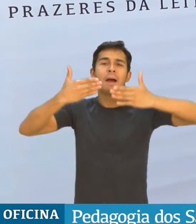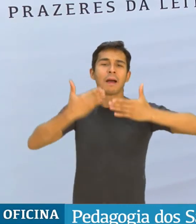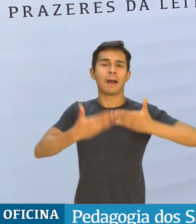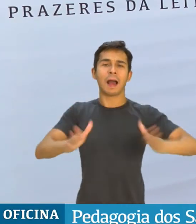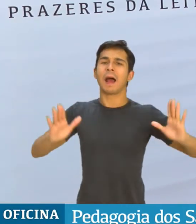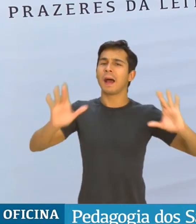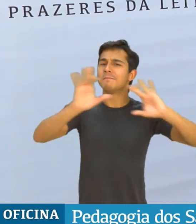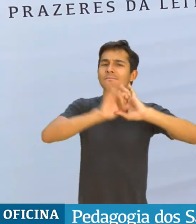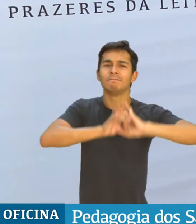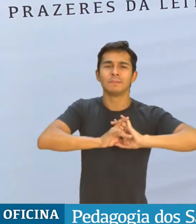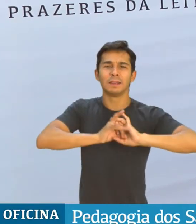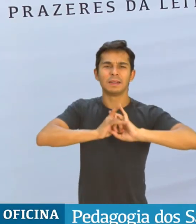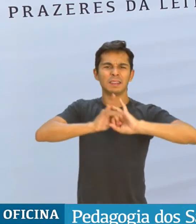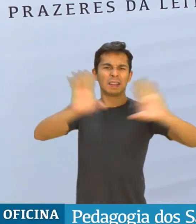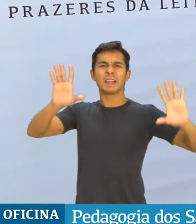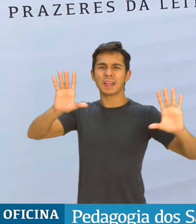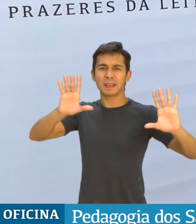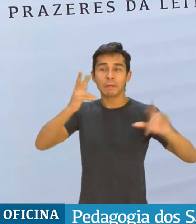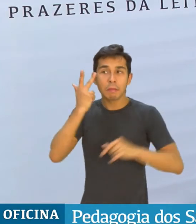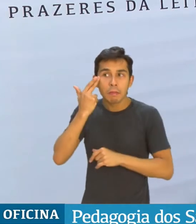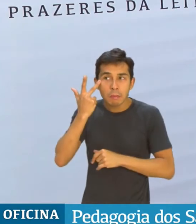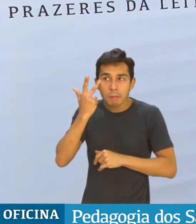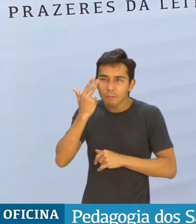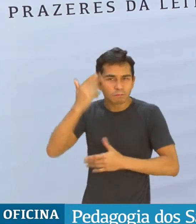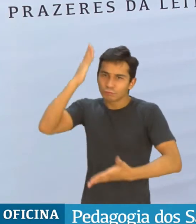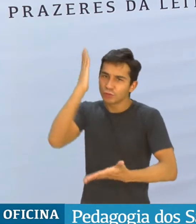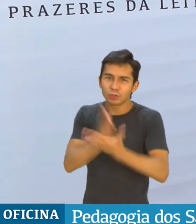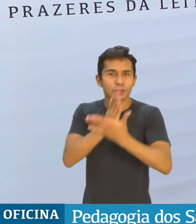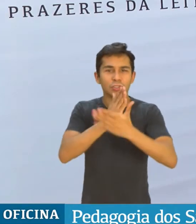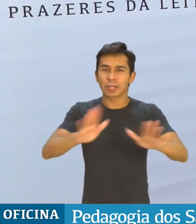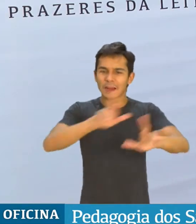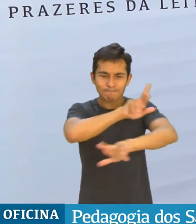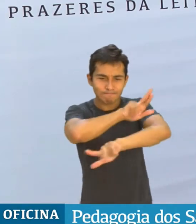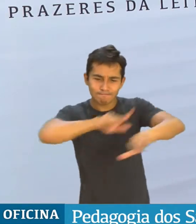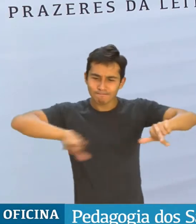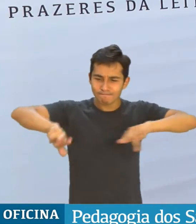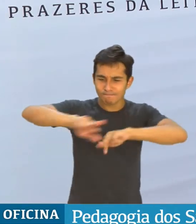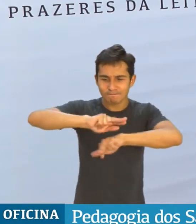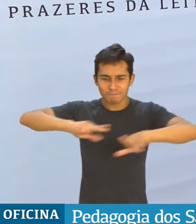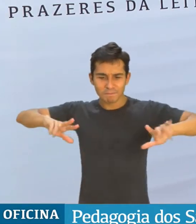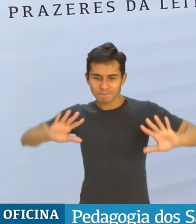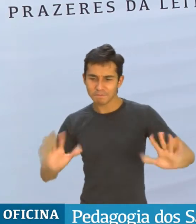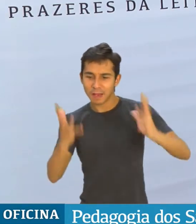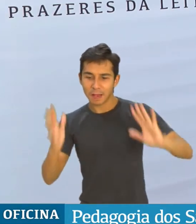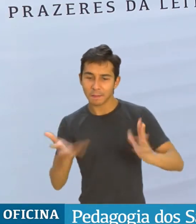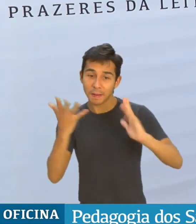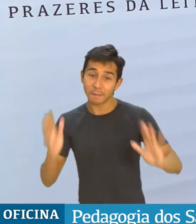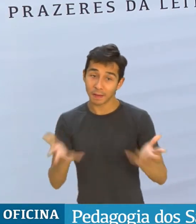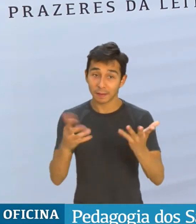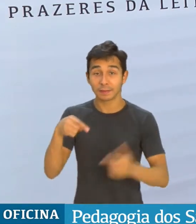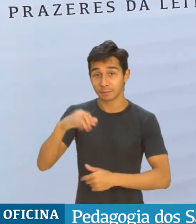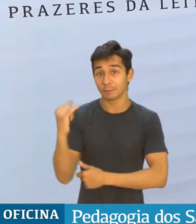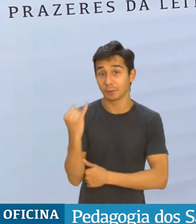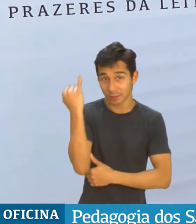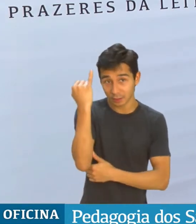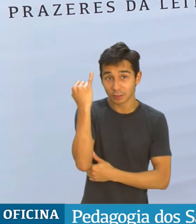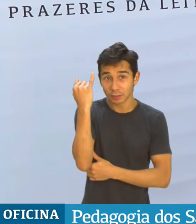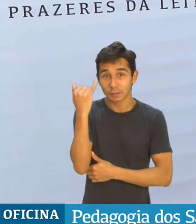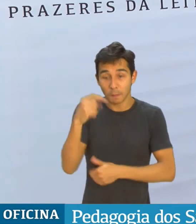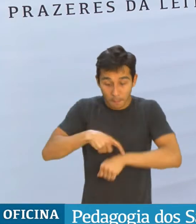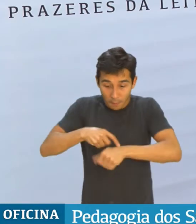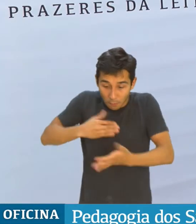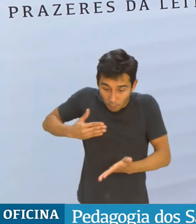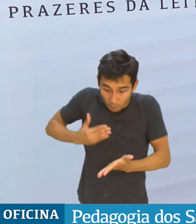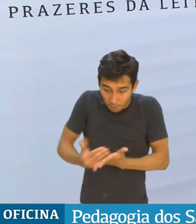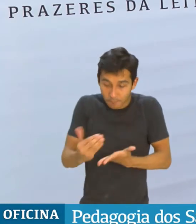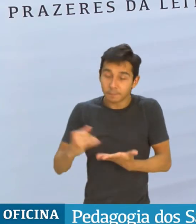A gente vai rachar ela no meio, né? E é importante você ter esse início. O sarau da brasa, por exemplo, eles têm uma